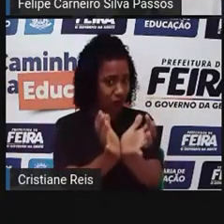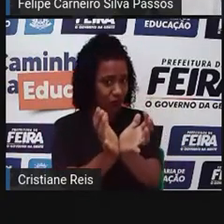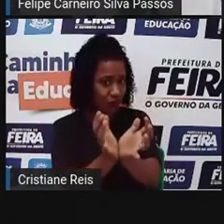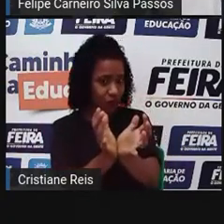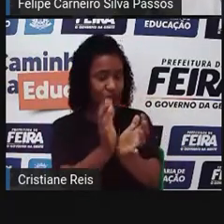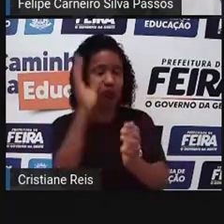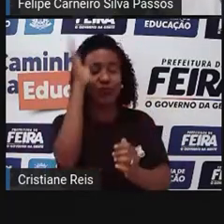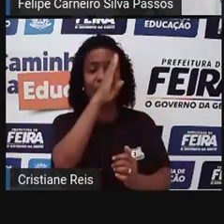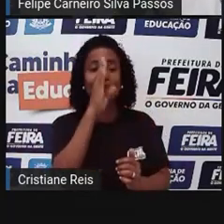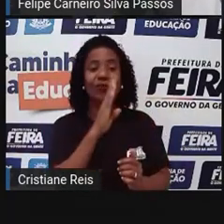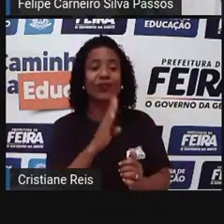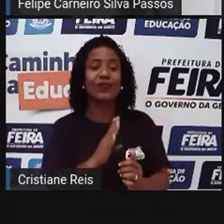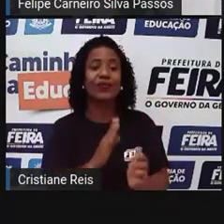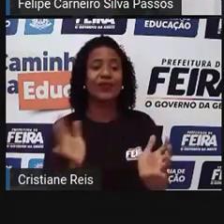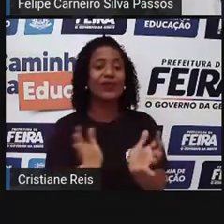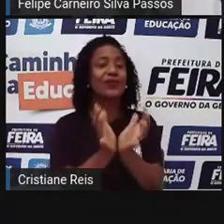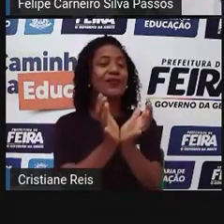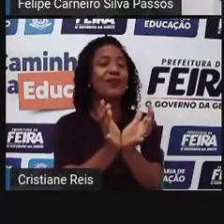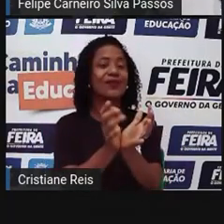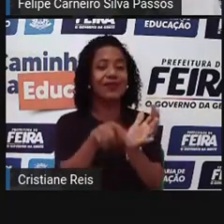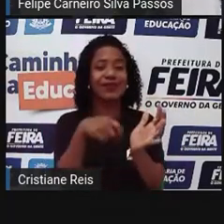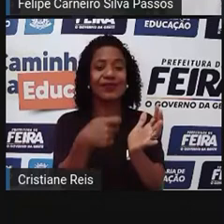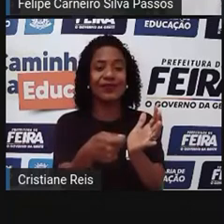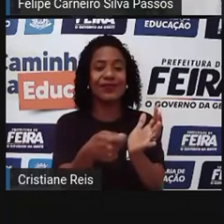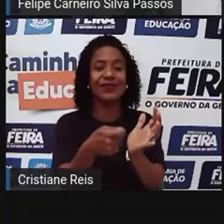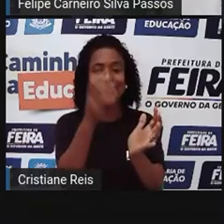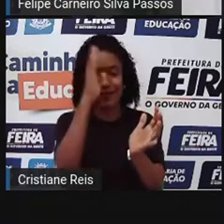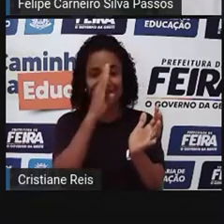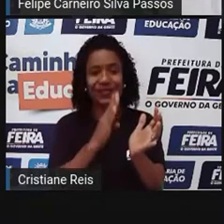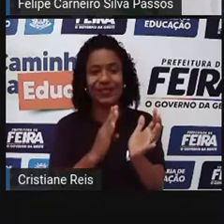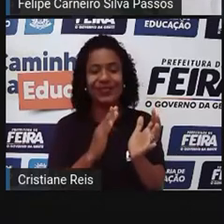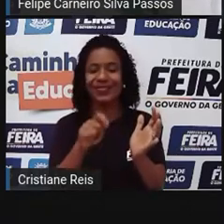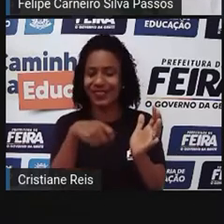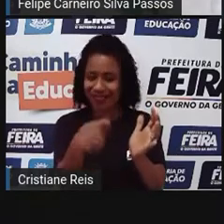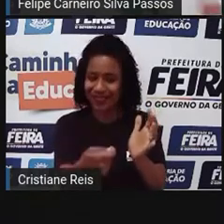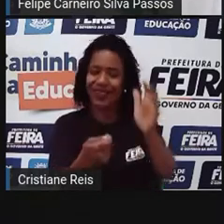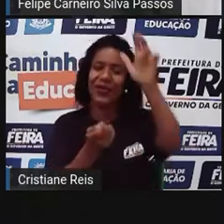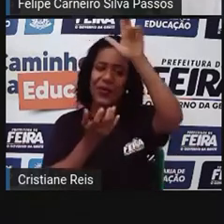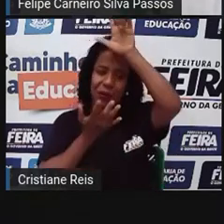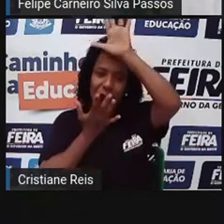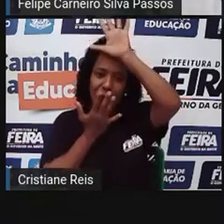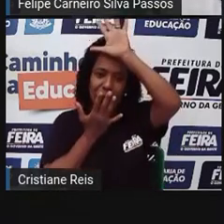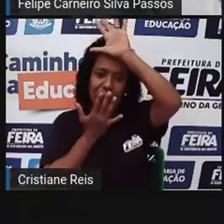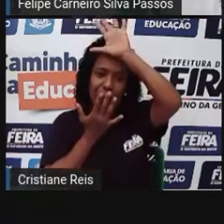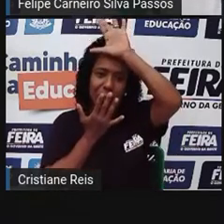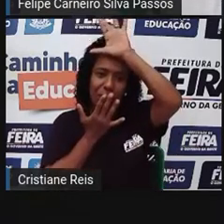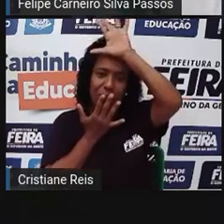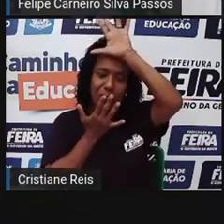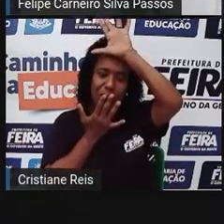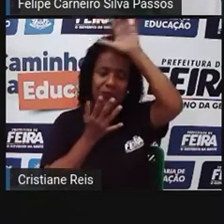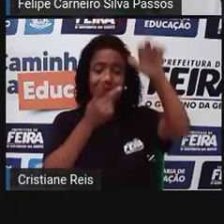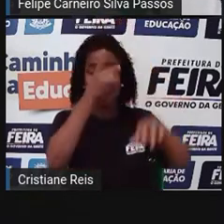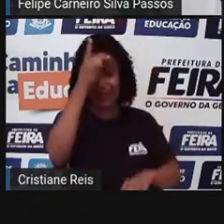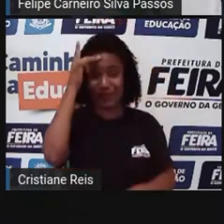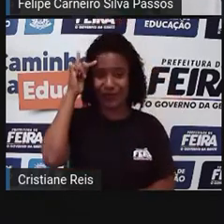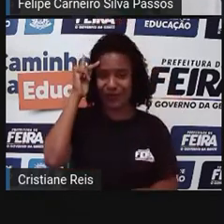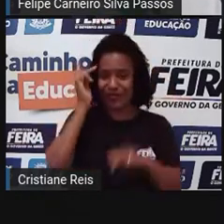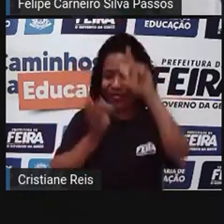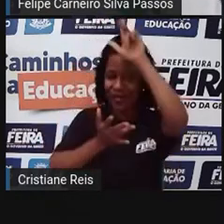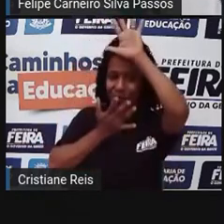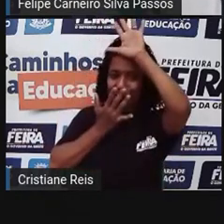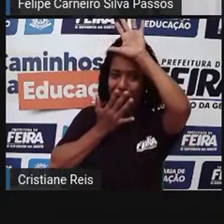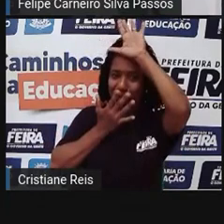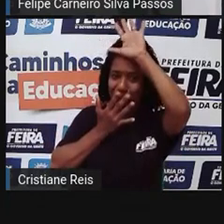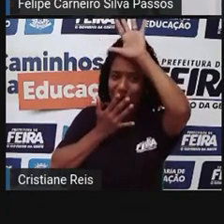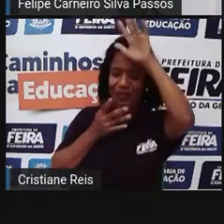brasileiros são os nossos povos originários, né? Os diversos e diversos povos indígenas que tem